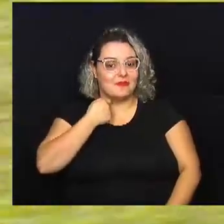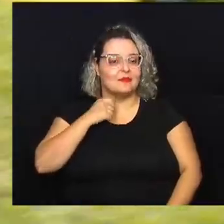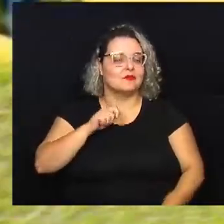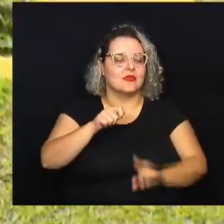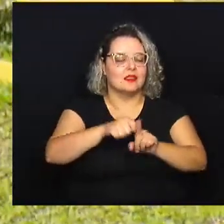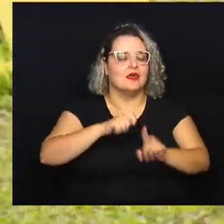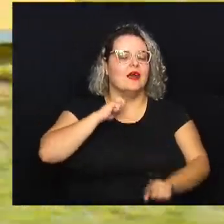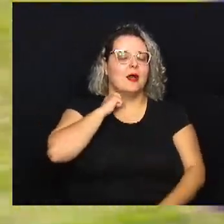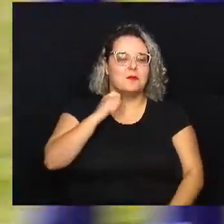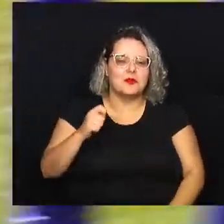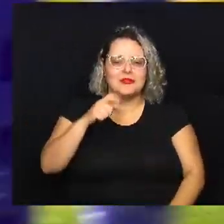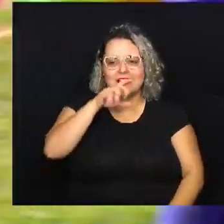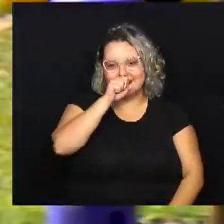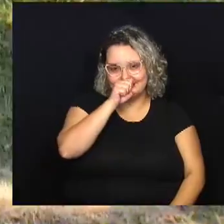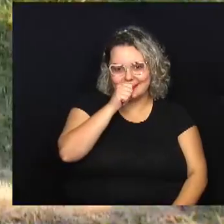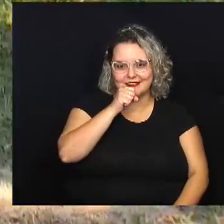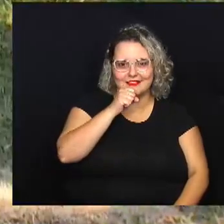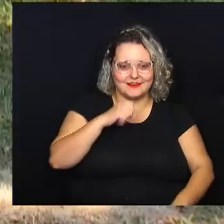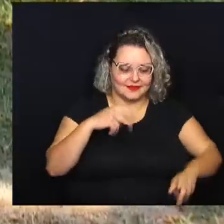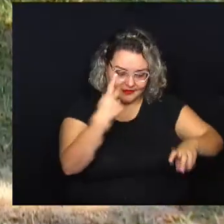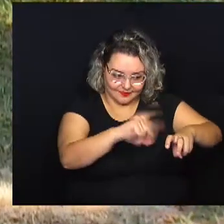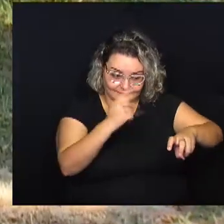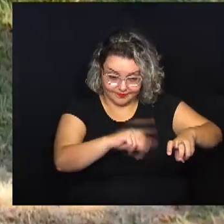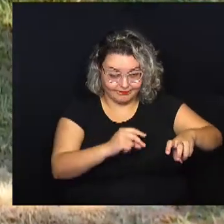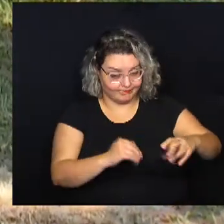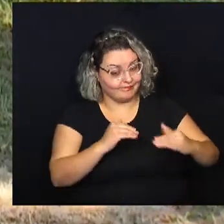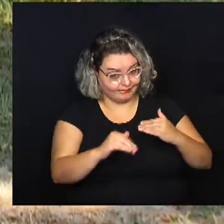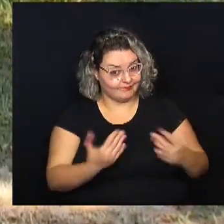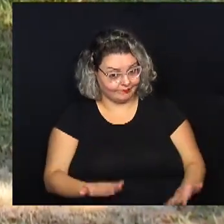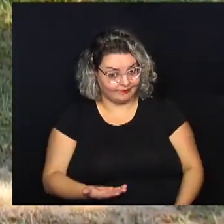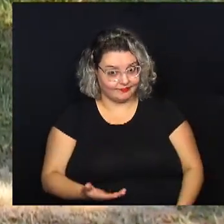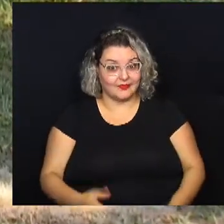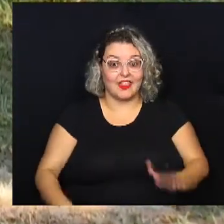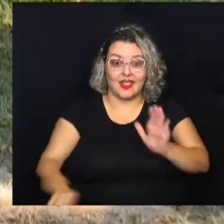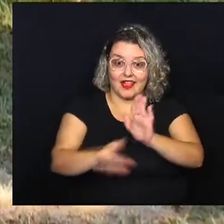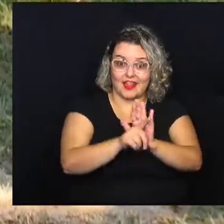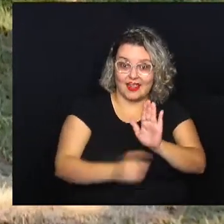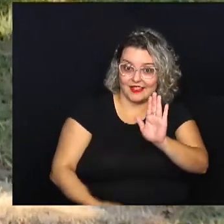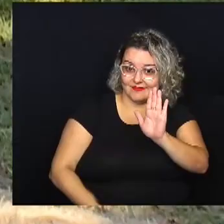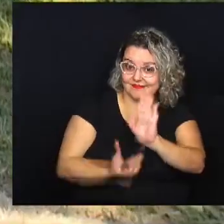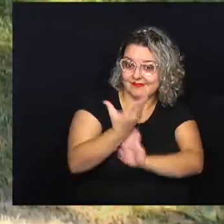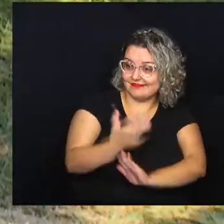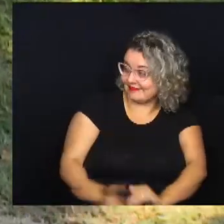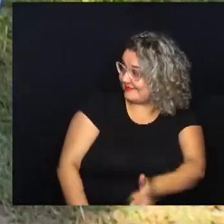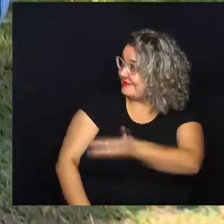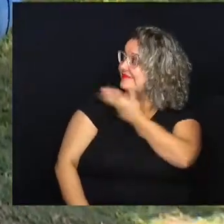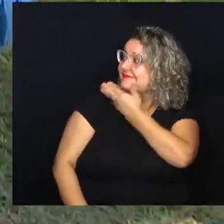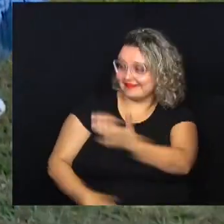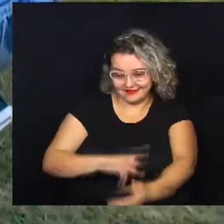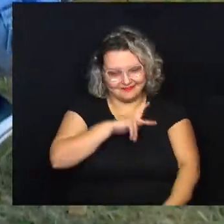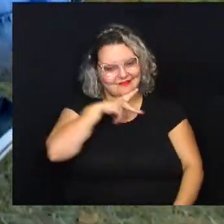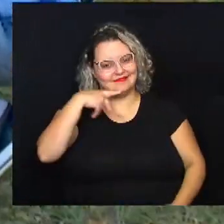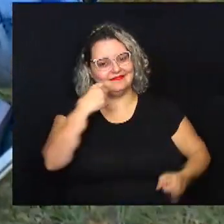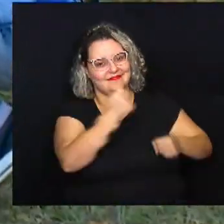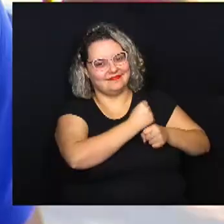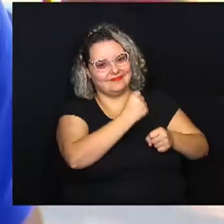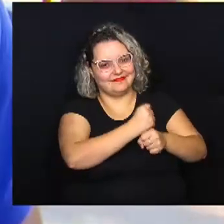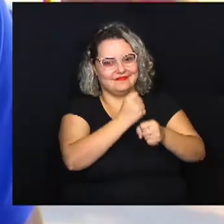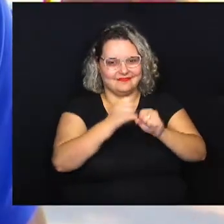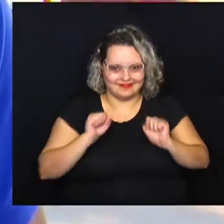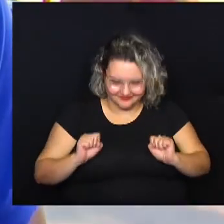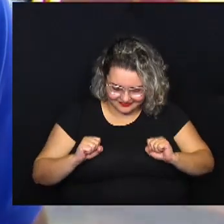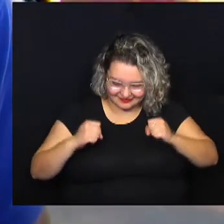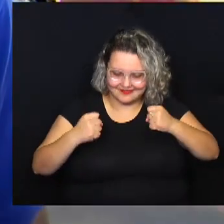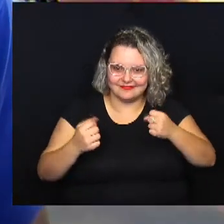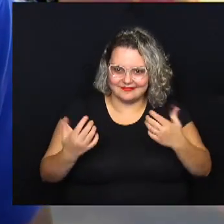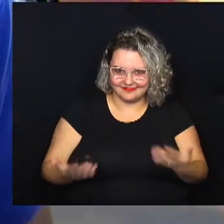contra a crueldade animal, lei de autoria do vereador Permínio Monteiro, que há anos se dedica à causa.